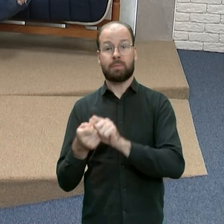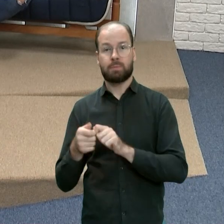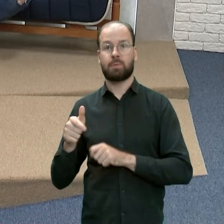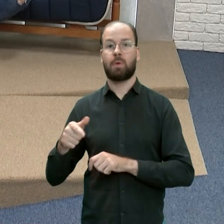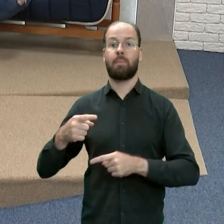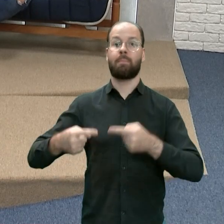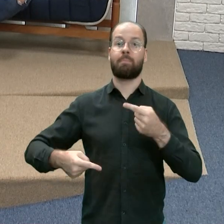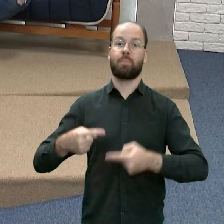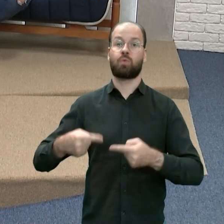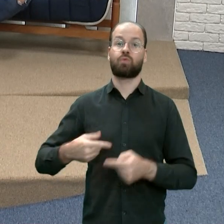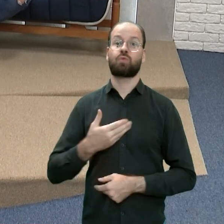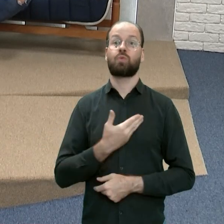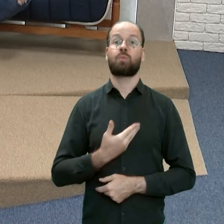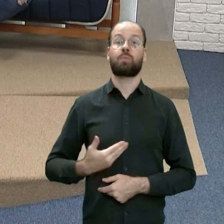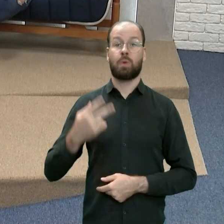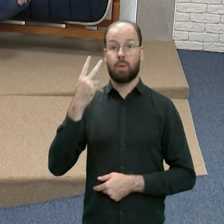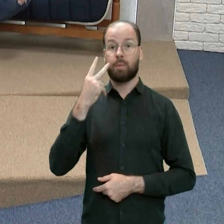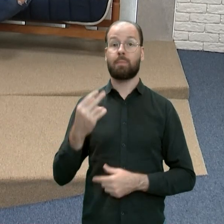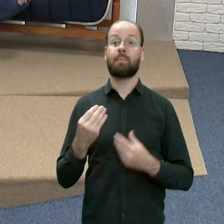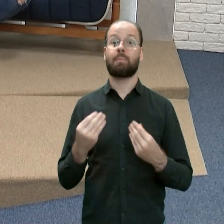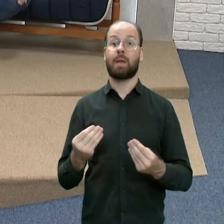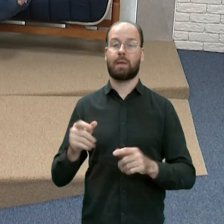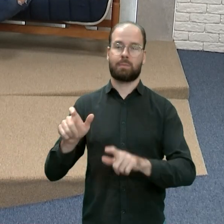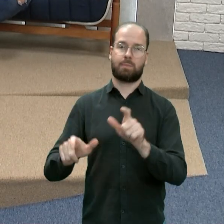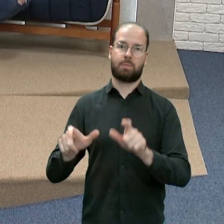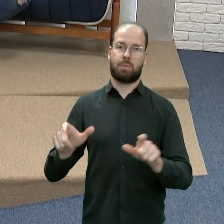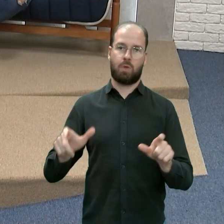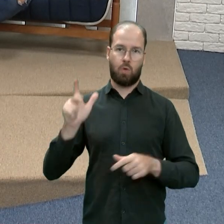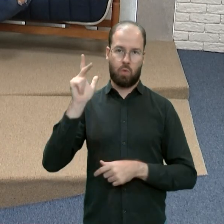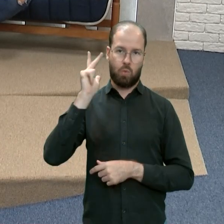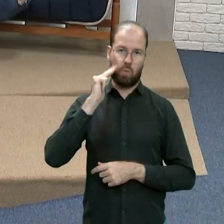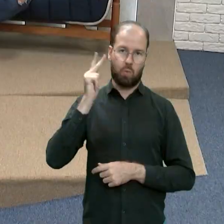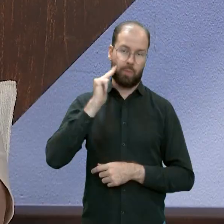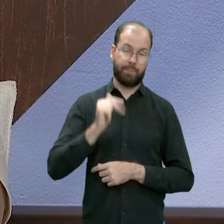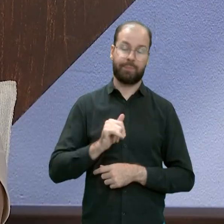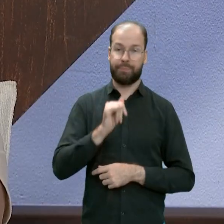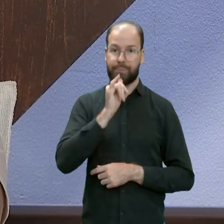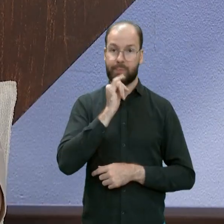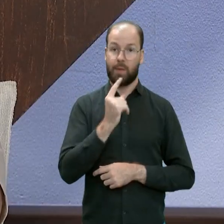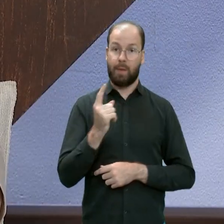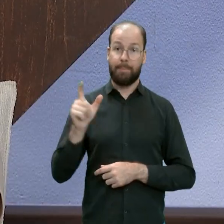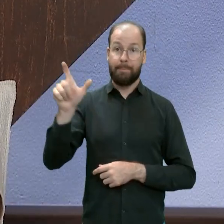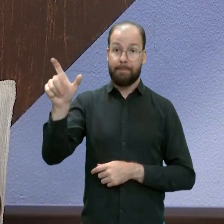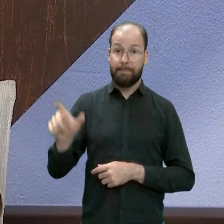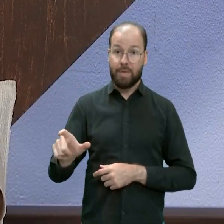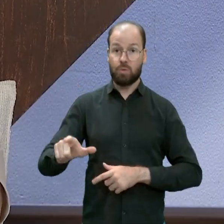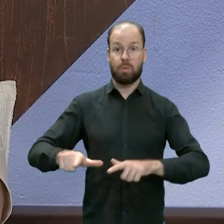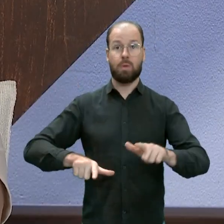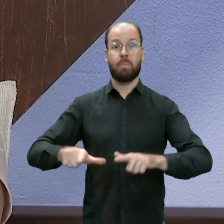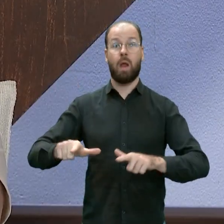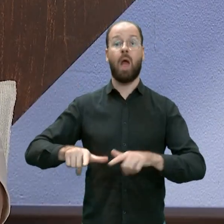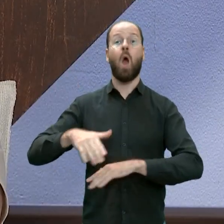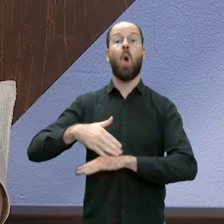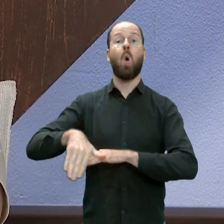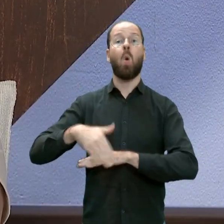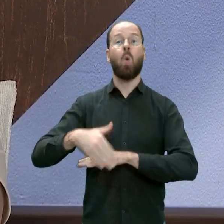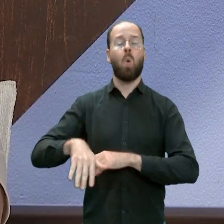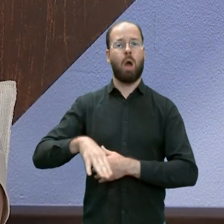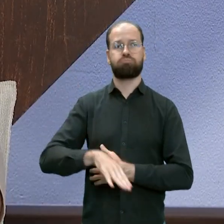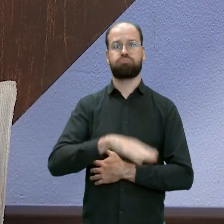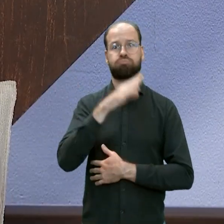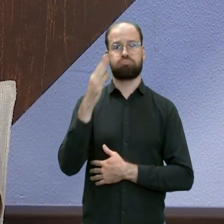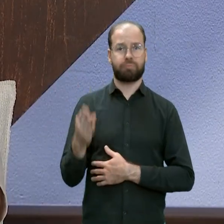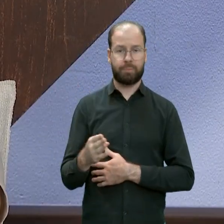política pública para o cidadão comum. Então, aquela pessoa que trabalha na rua, aquela pessoa que